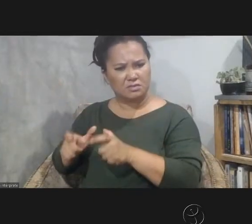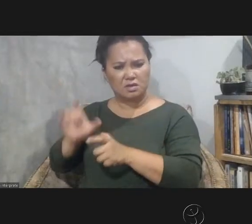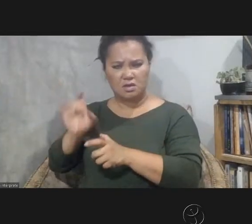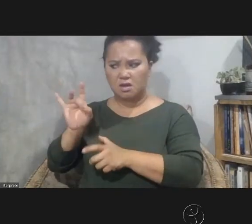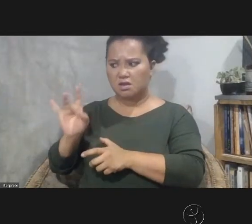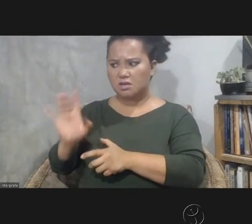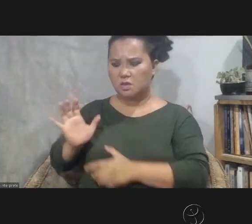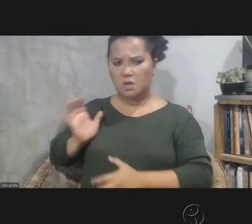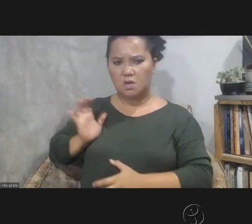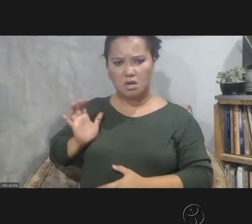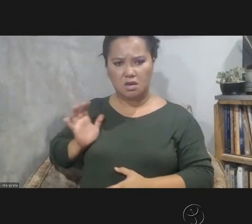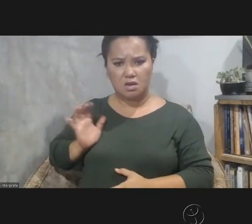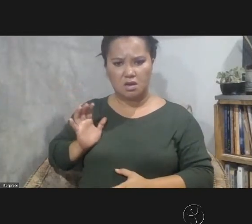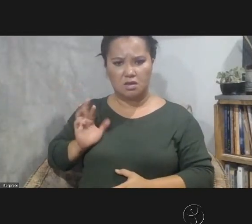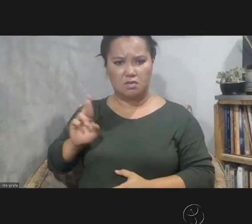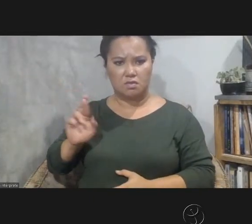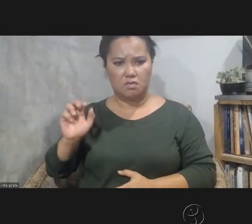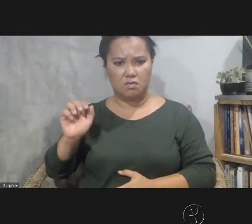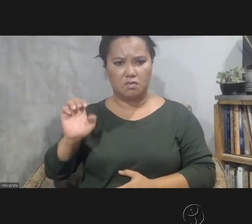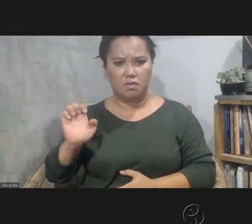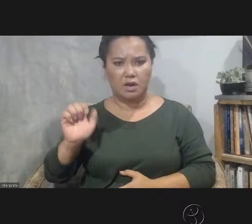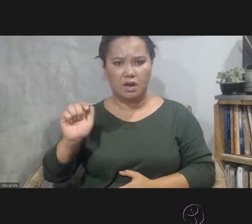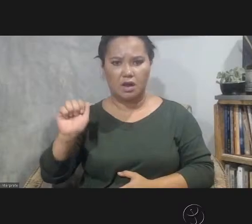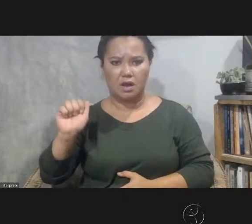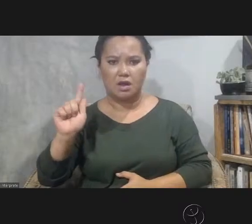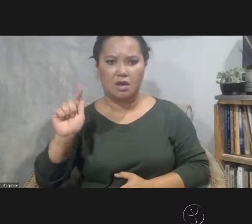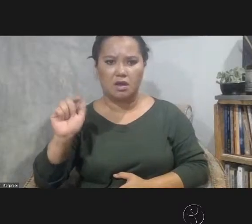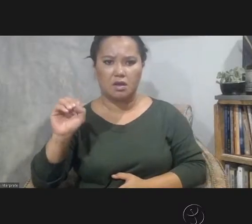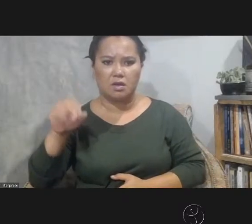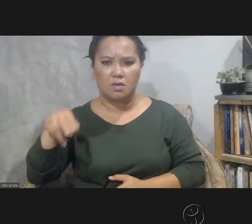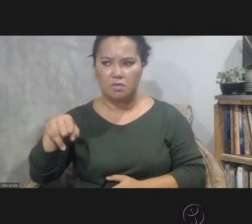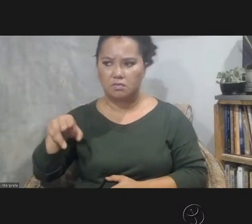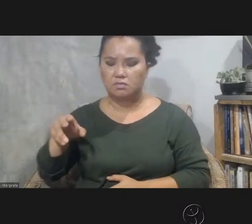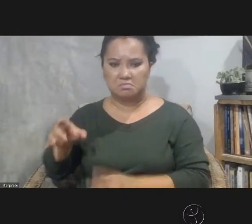autorizado por Reagan nas práticas em nome da liberdade.